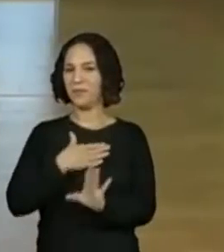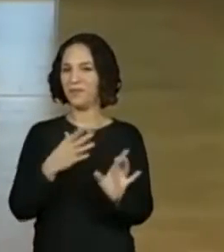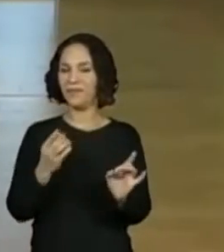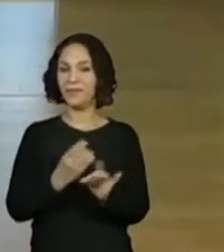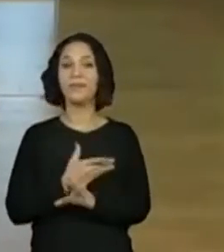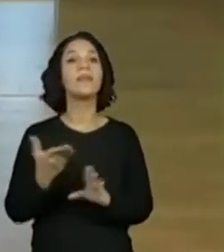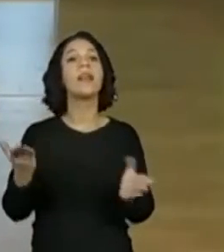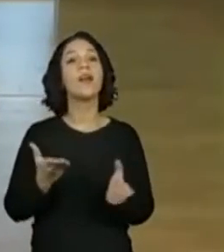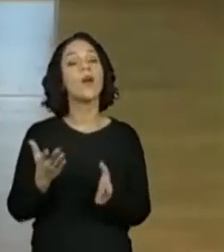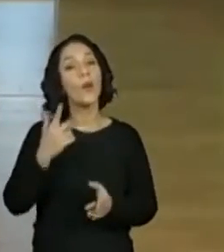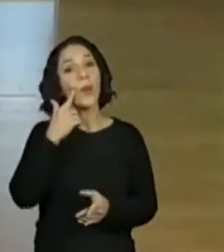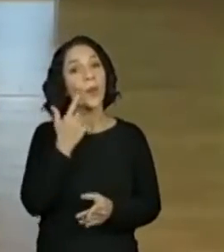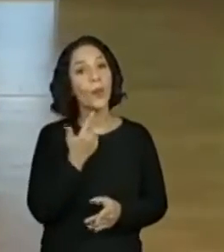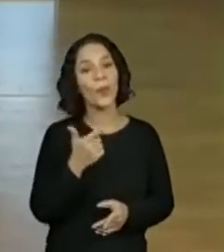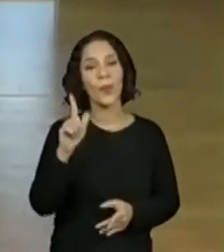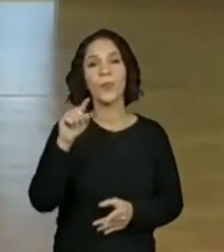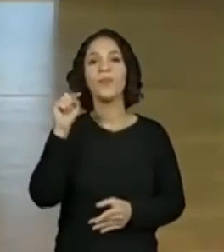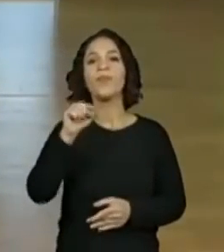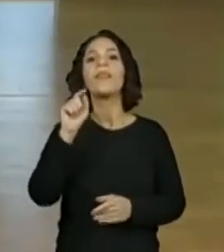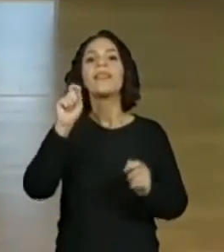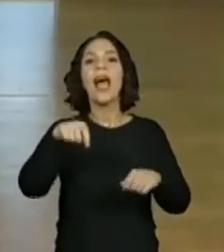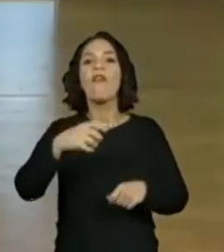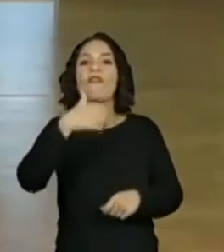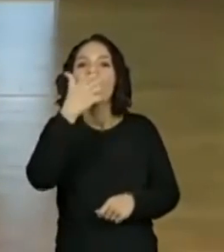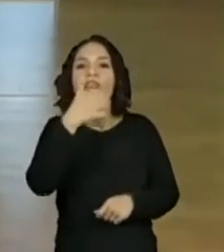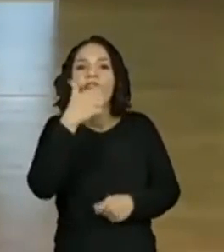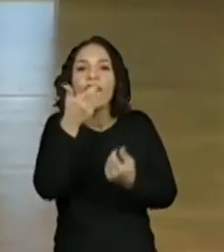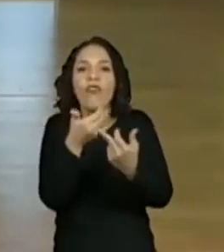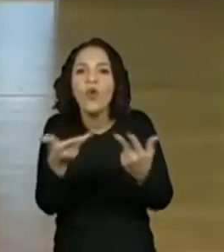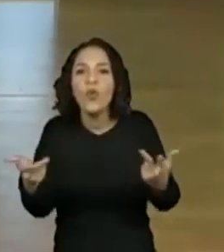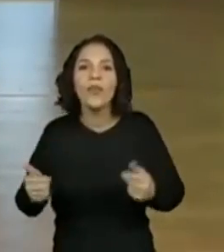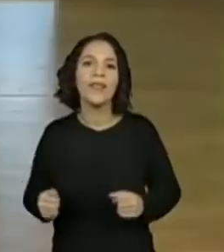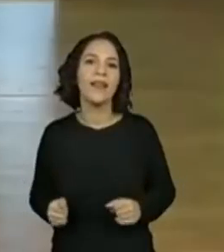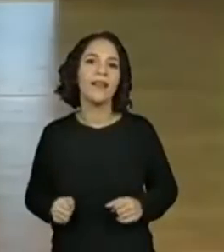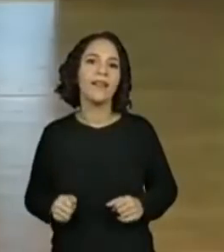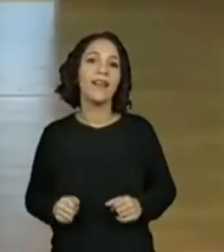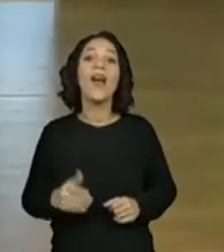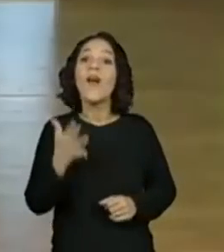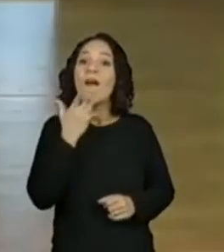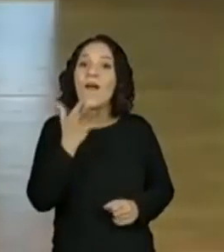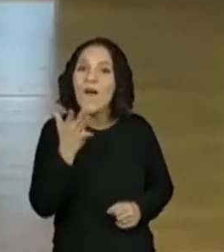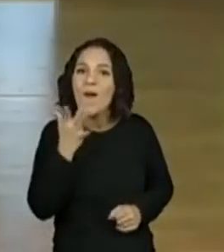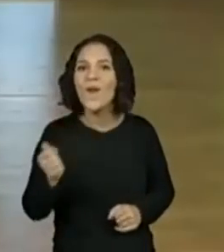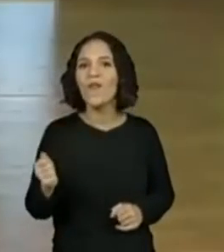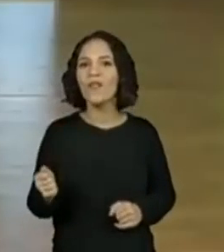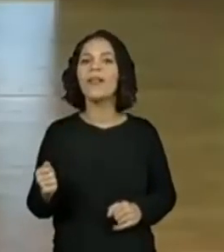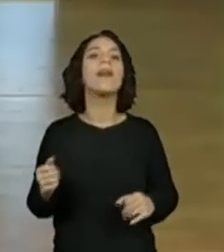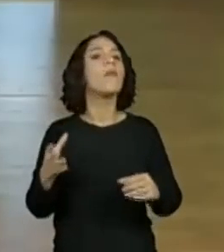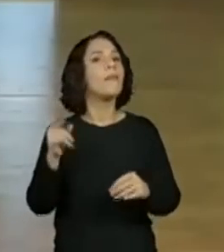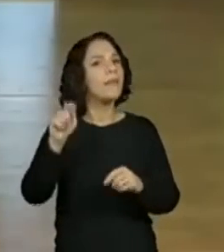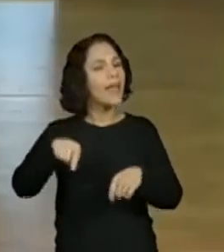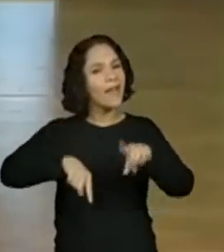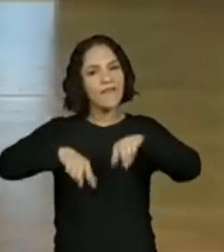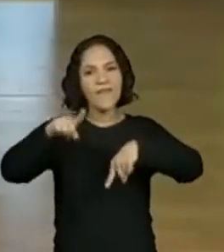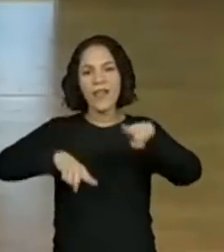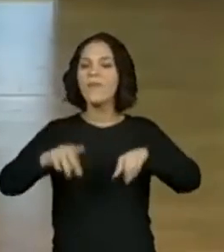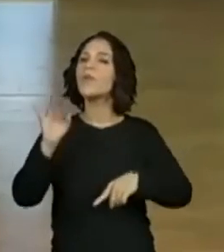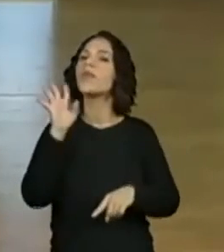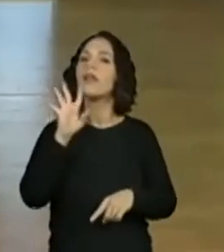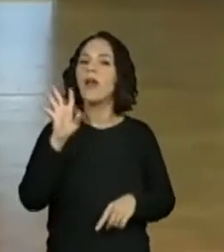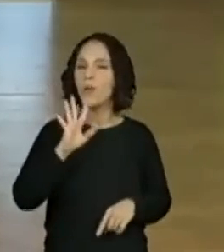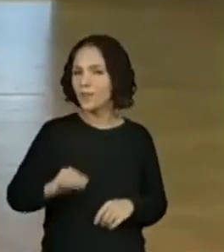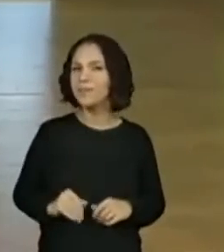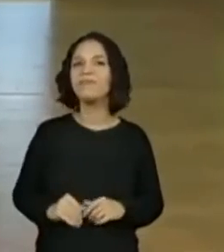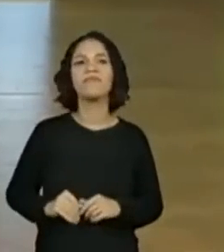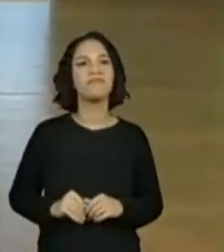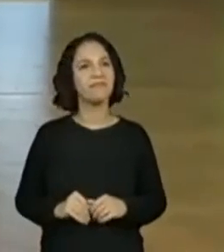No retângulo. Ó, estamos falando com frutas. Com Ai, adoro, cores. Adoro, também, adoro cores. Essas variações que eles vão dando.